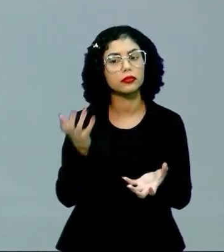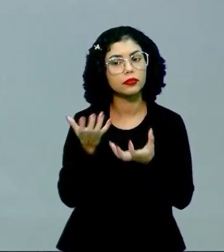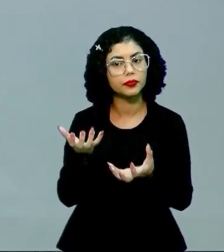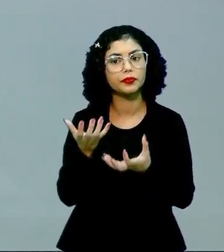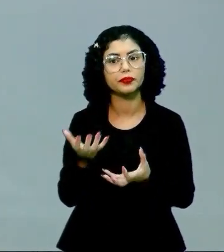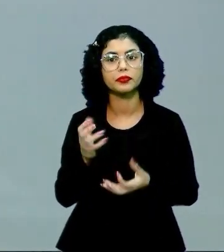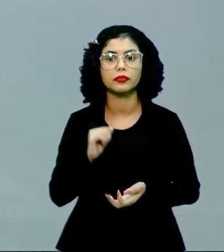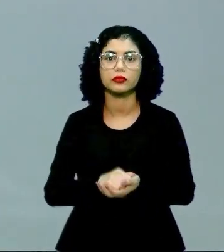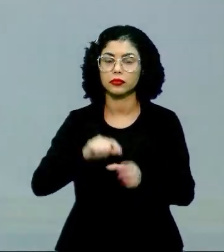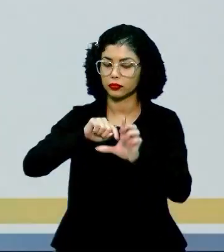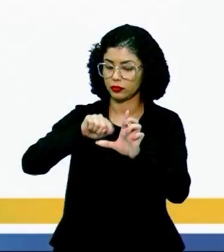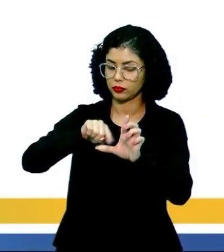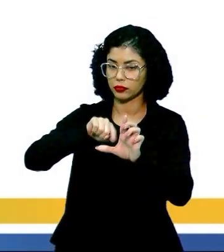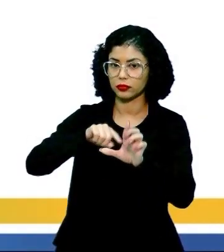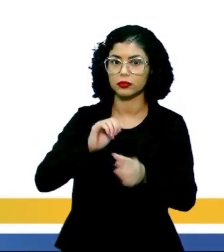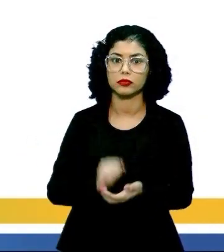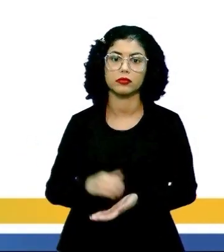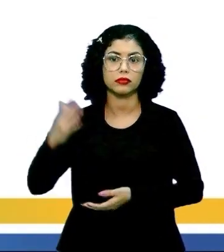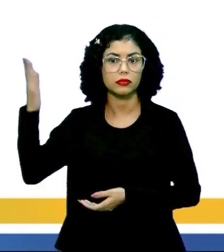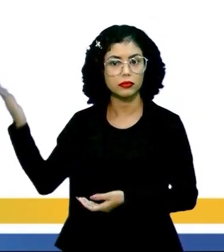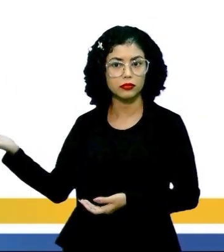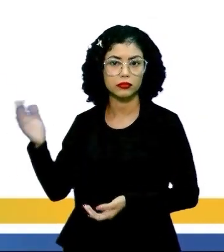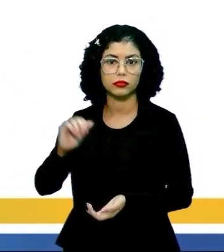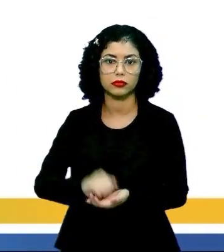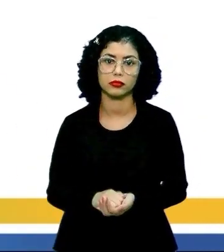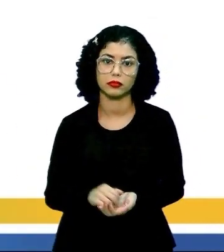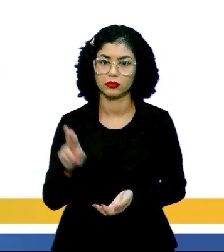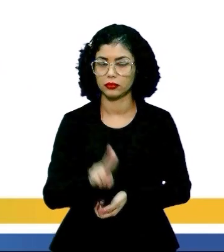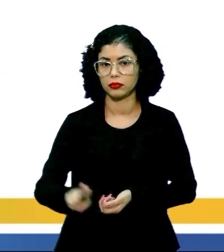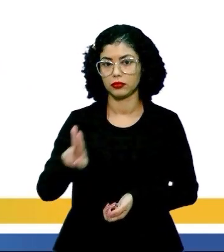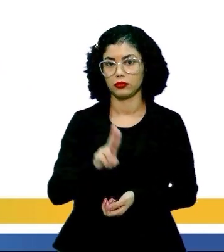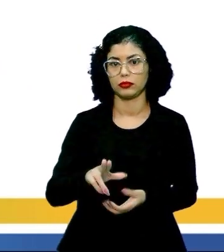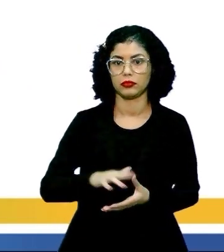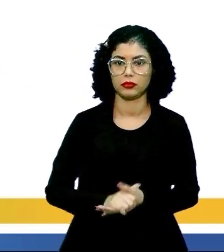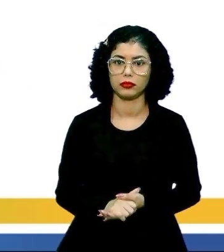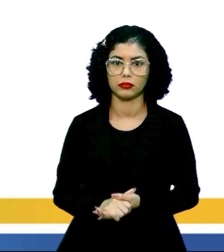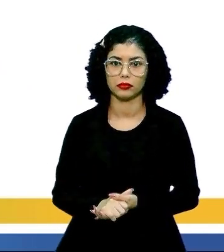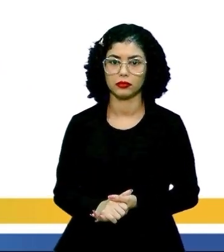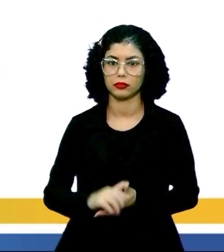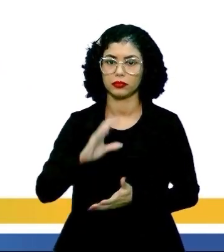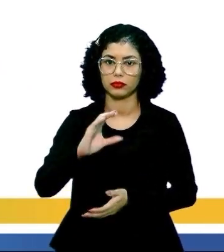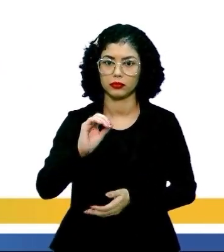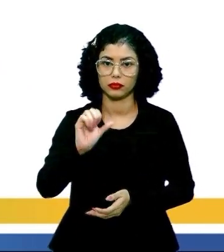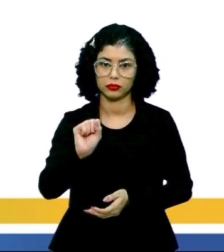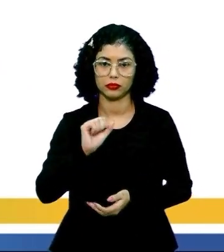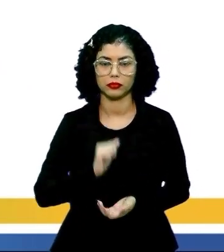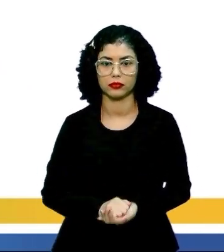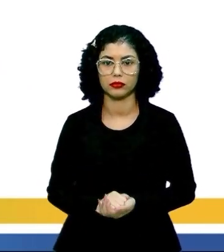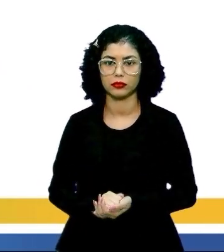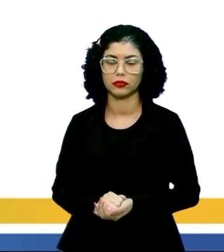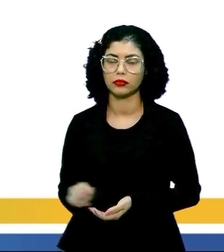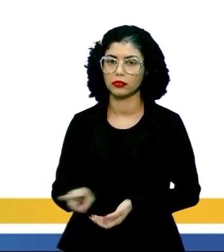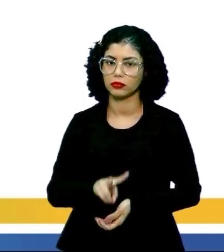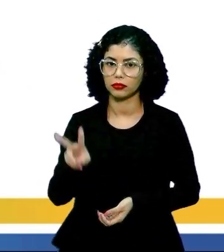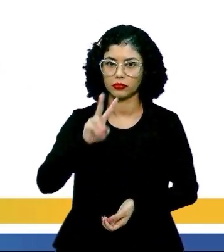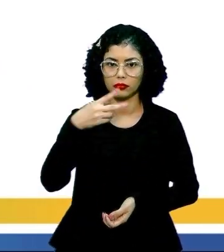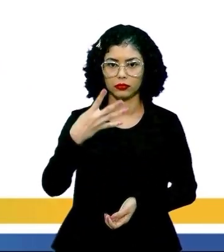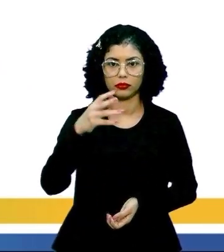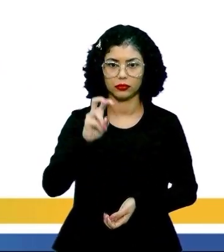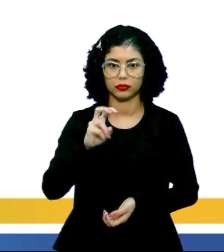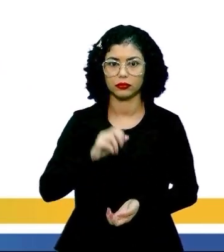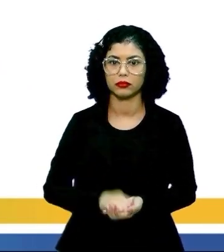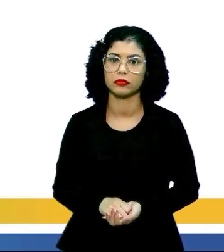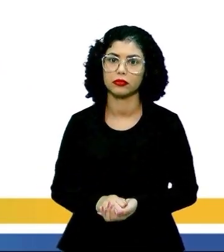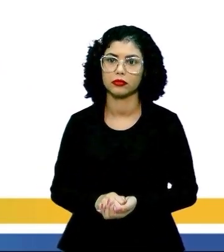calcular o ângulo neste caso aqui a gente vai utilizar o cosseno pensando nesse valor de cosseno de